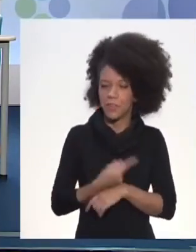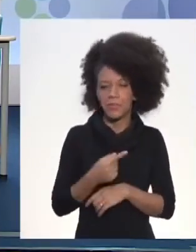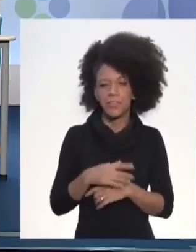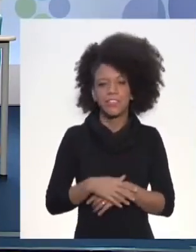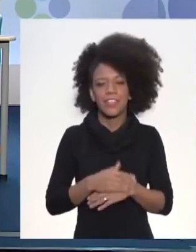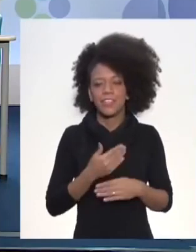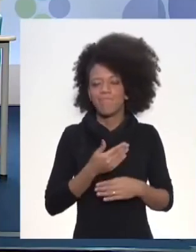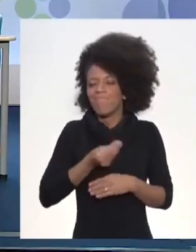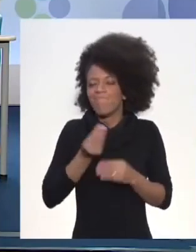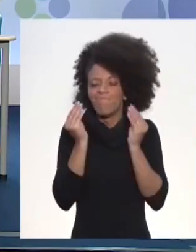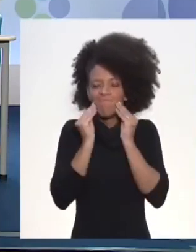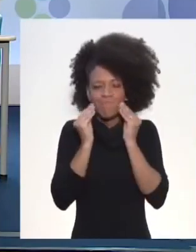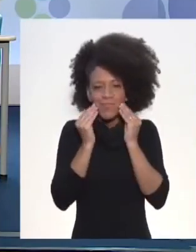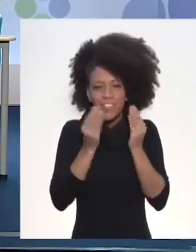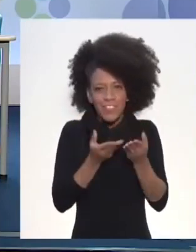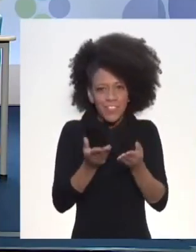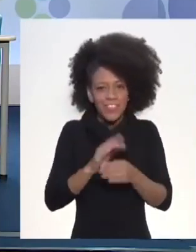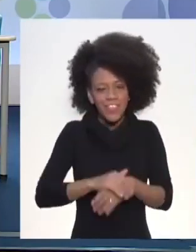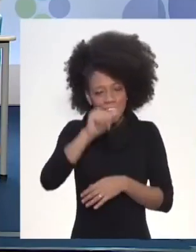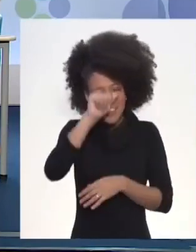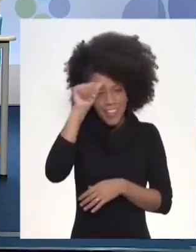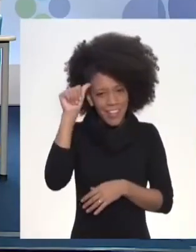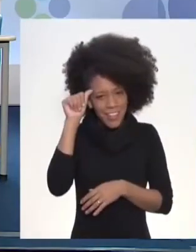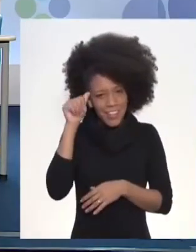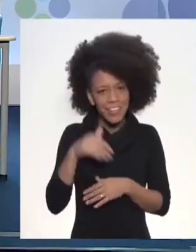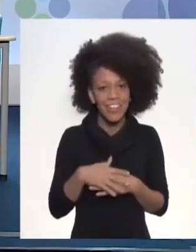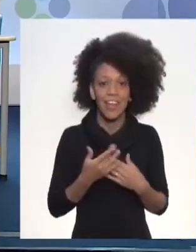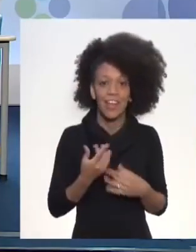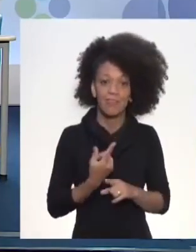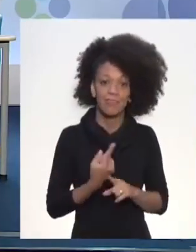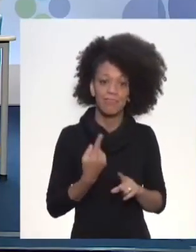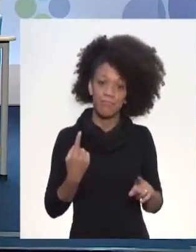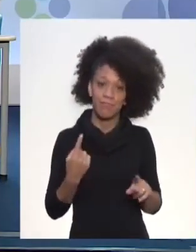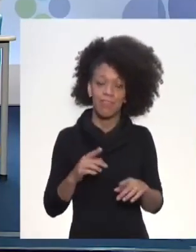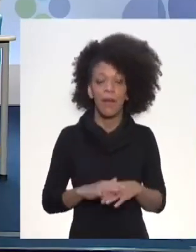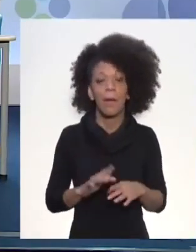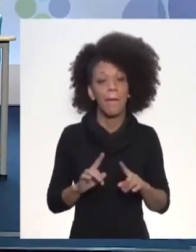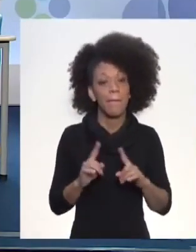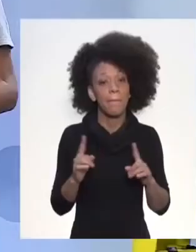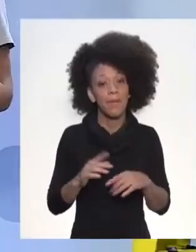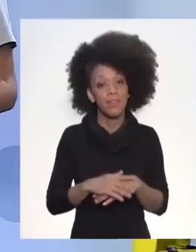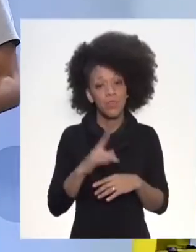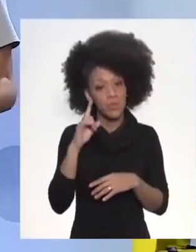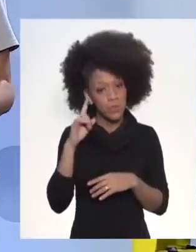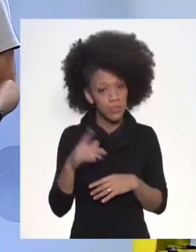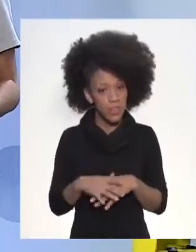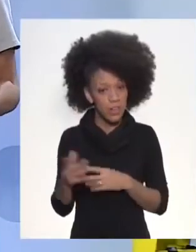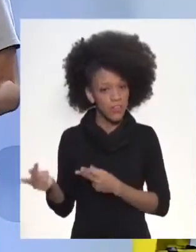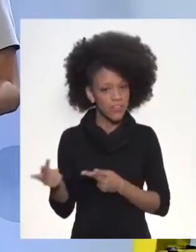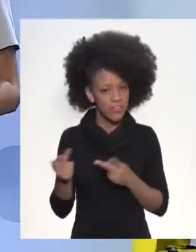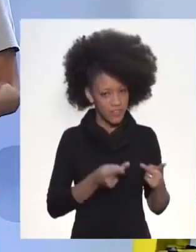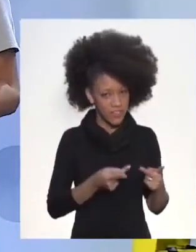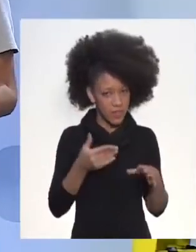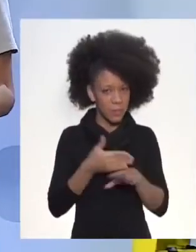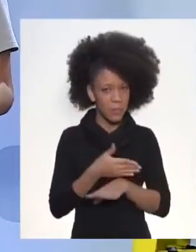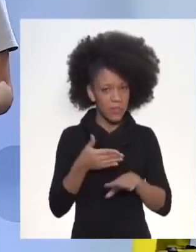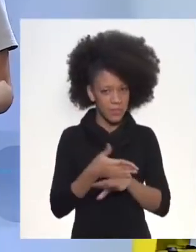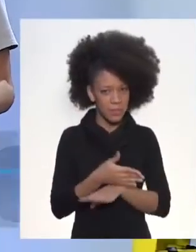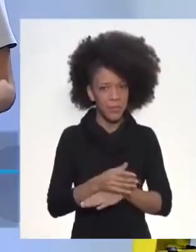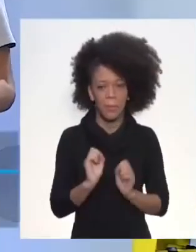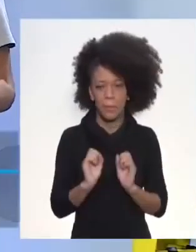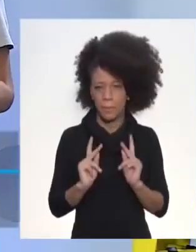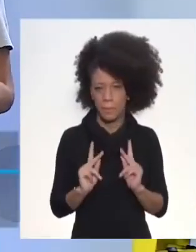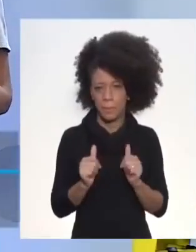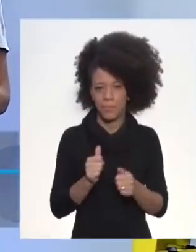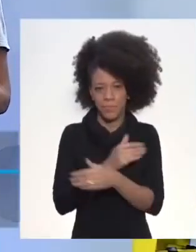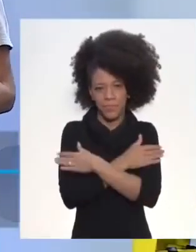coração maravilhoso que você tem. É verdade, a professora Alessandra não está mais com a gente aqui, tá? Mas um dia desses aí ela vai fazer aquela participação toda, tá